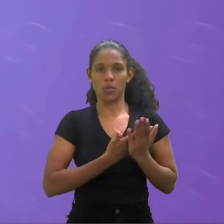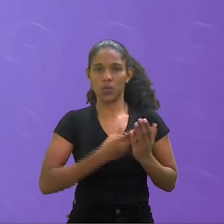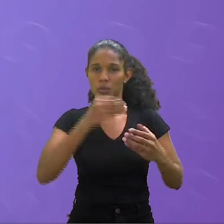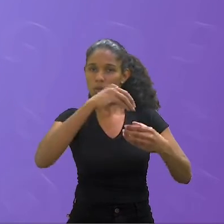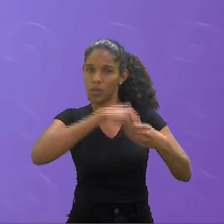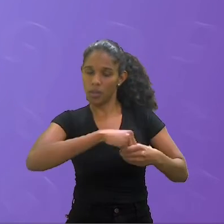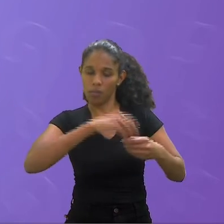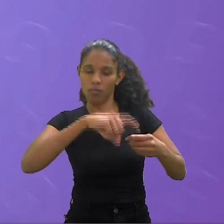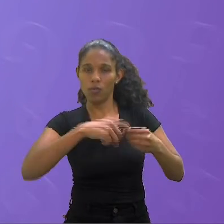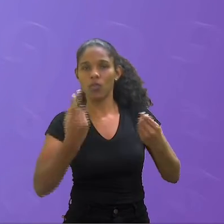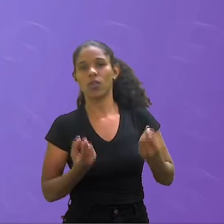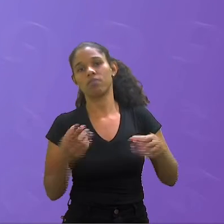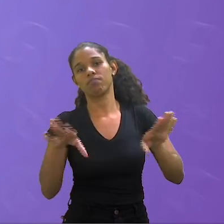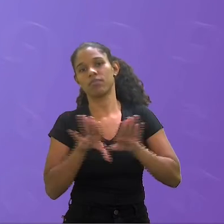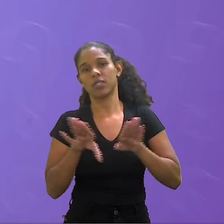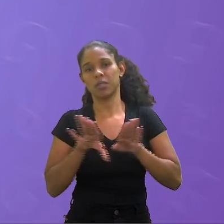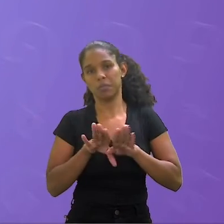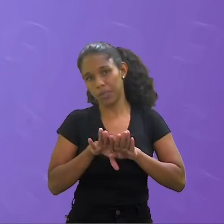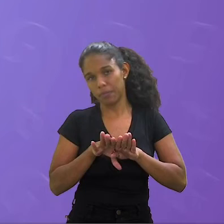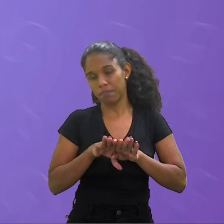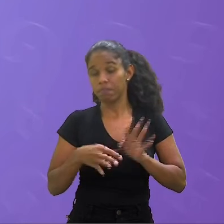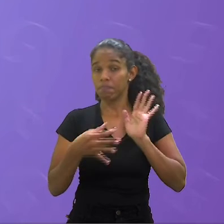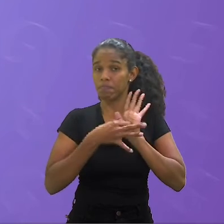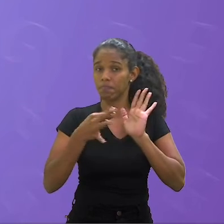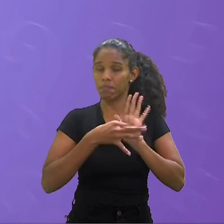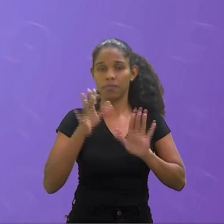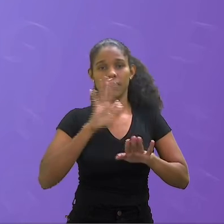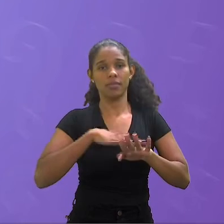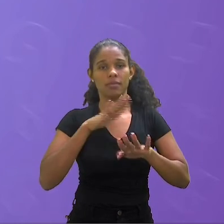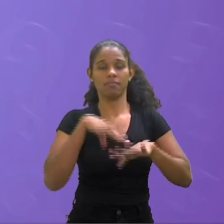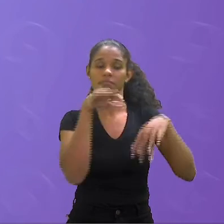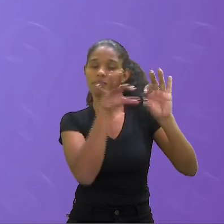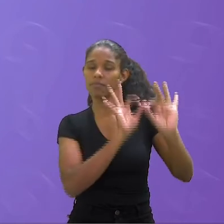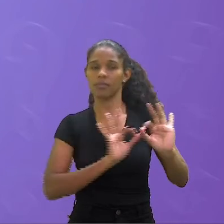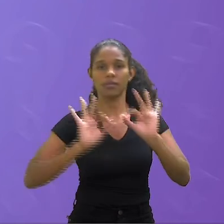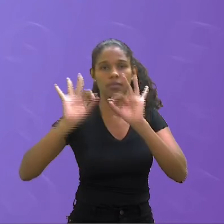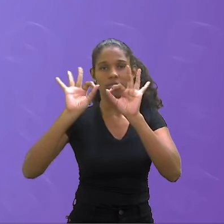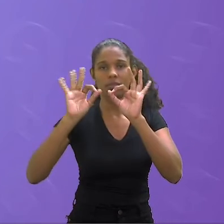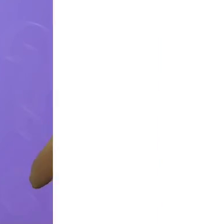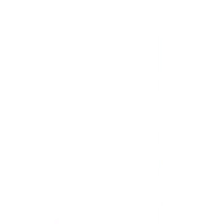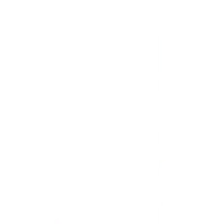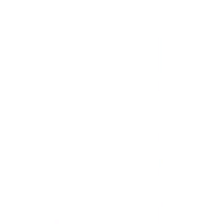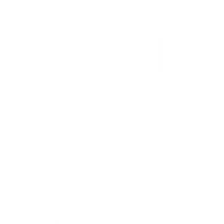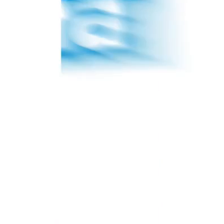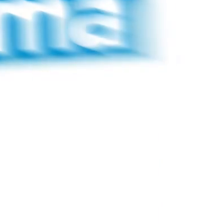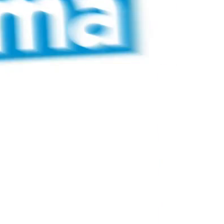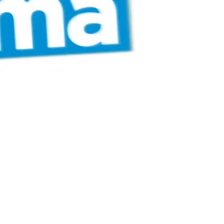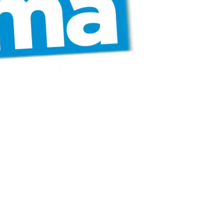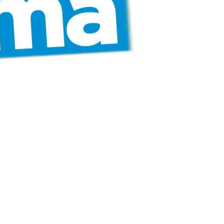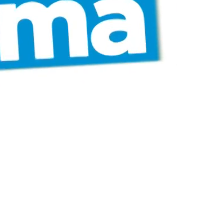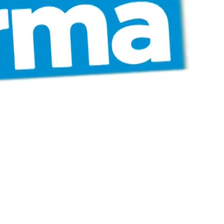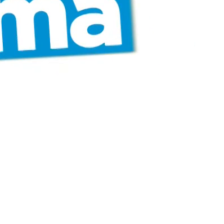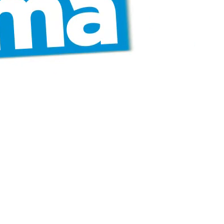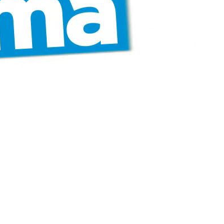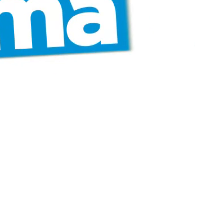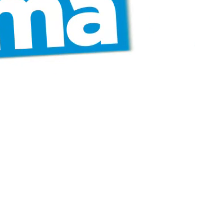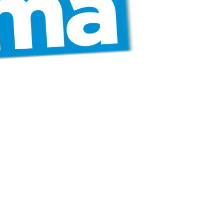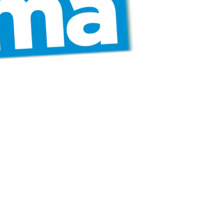o território educativo. Para mais dicas como essa, fique ligado na TV Educação.